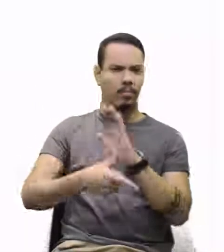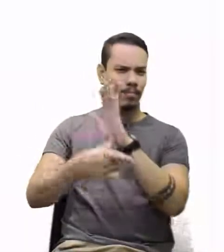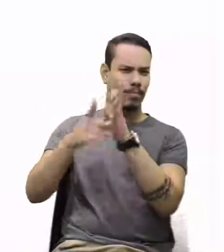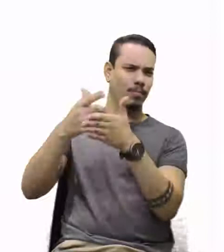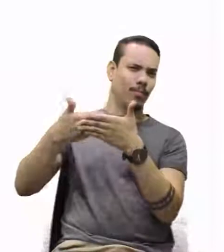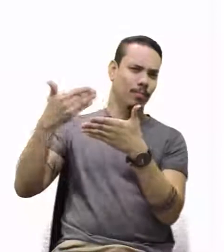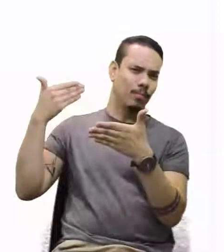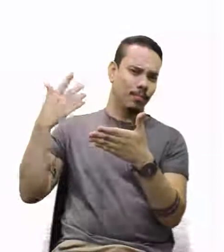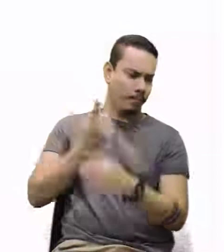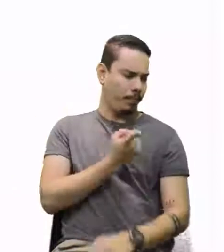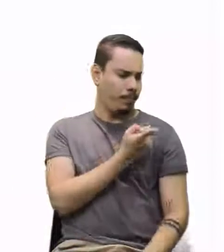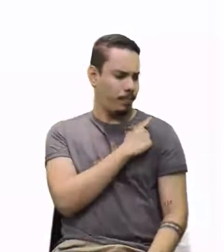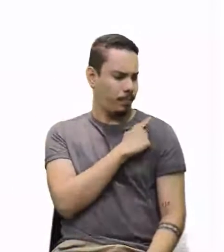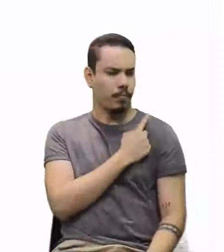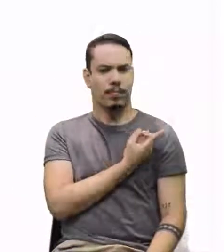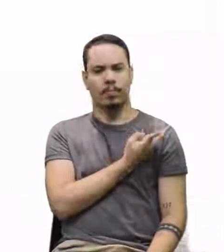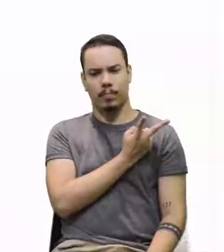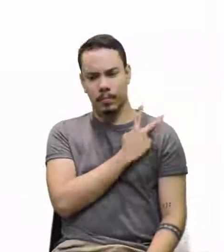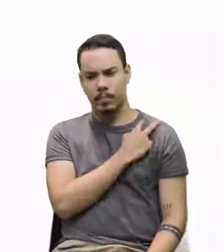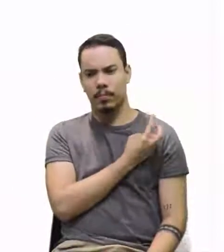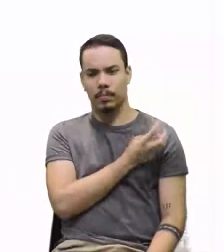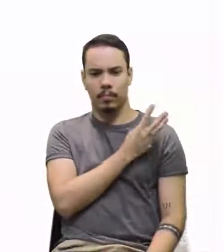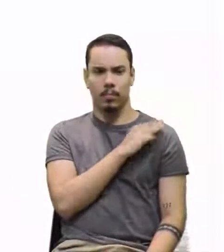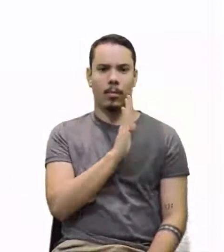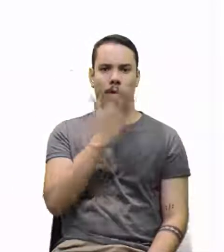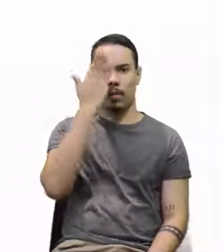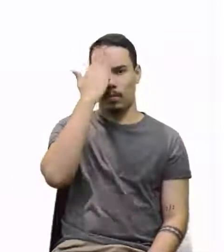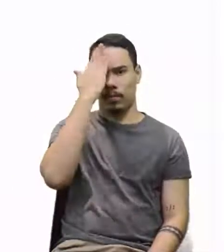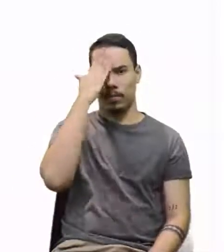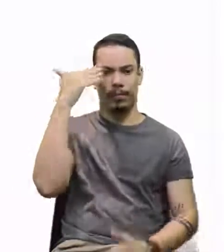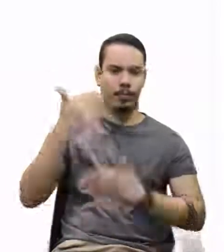o primeiro ano, certo?